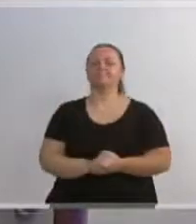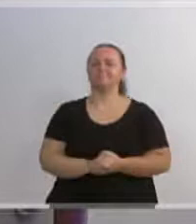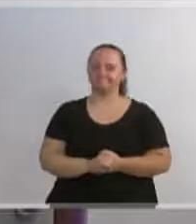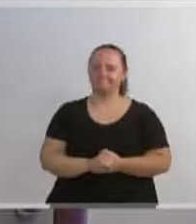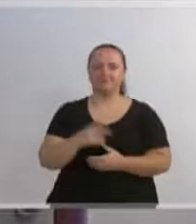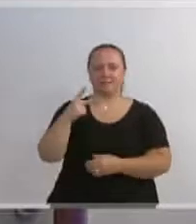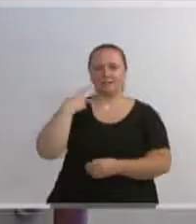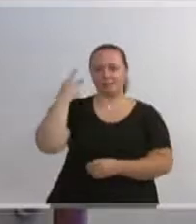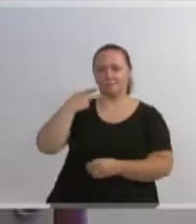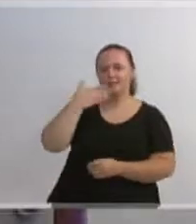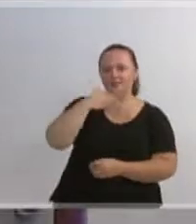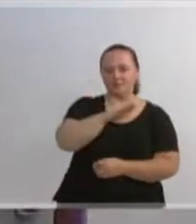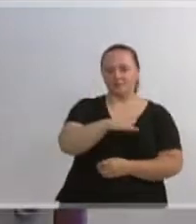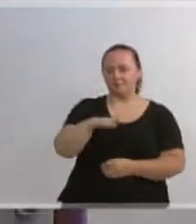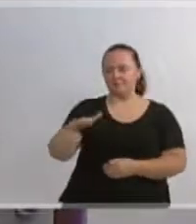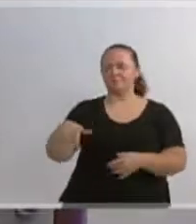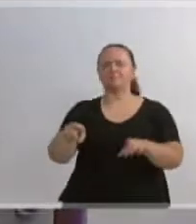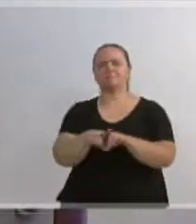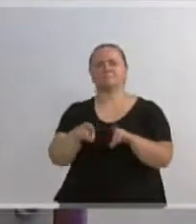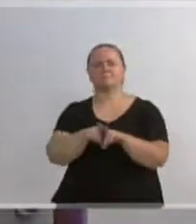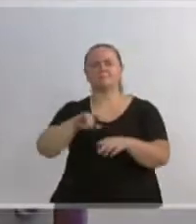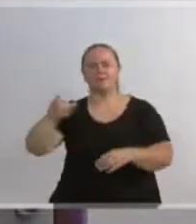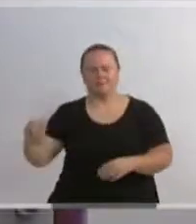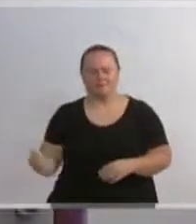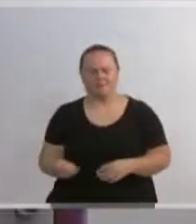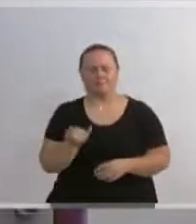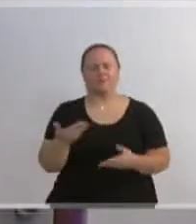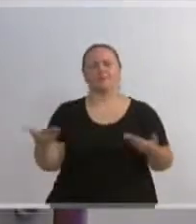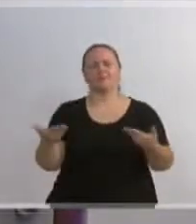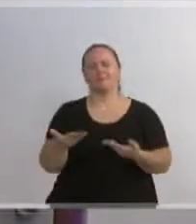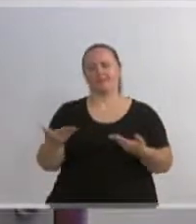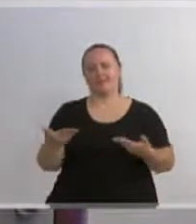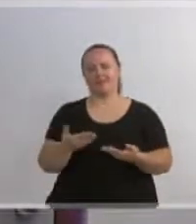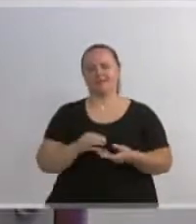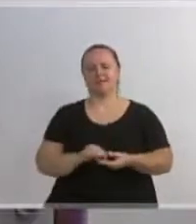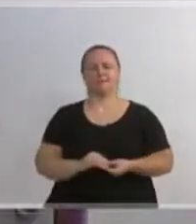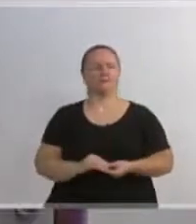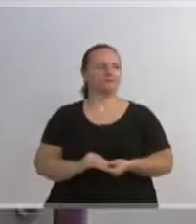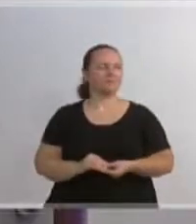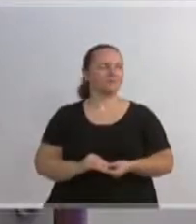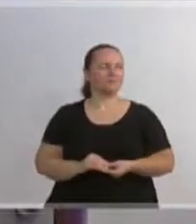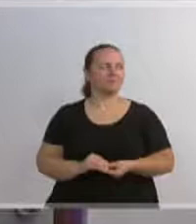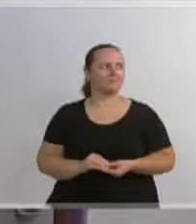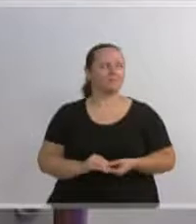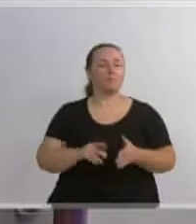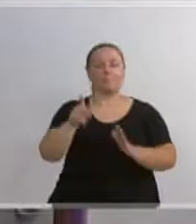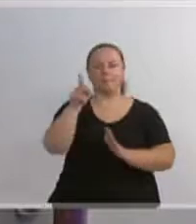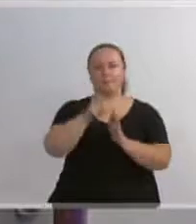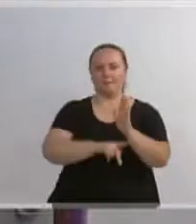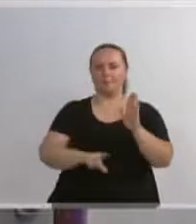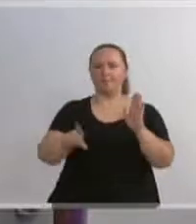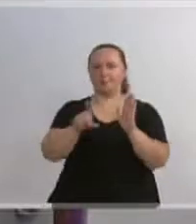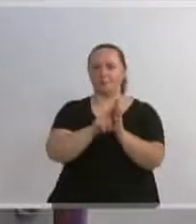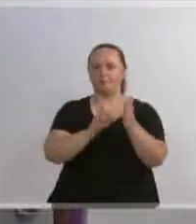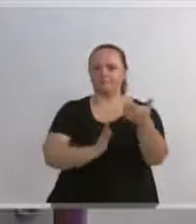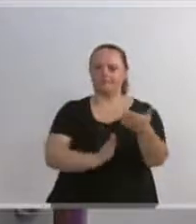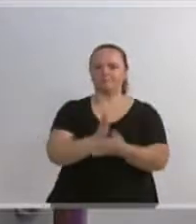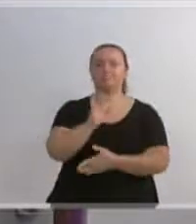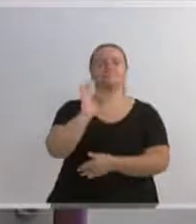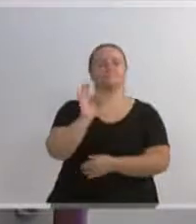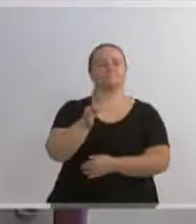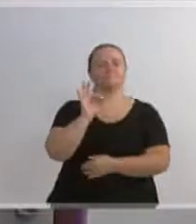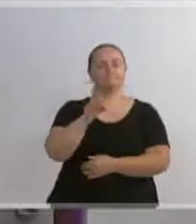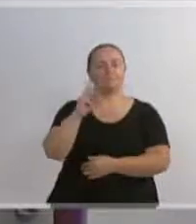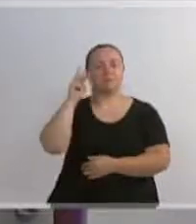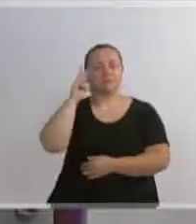mirins, também que seja proveitosa essa tarde para vocês. Primeiramente, eu vou falar do projeto de lei, sim, que foi aprovado terça-feira